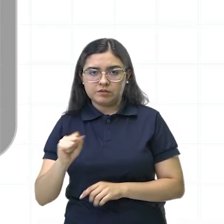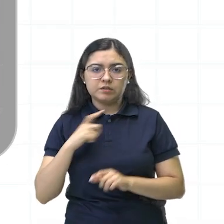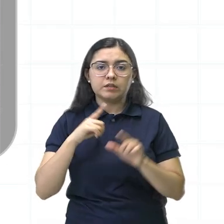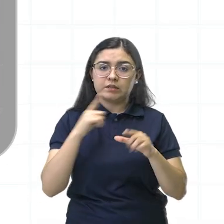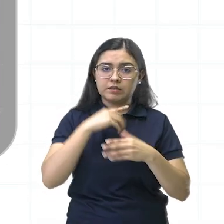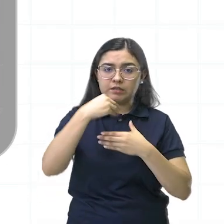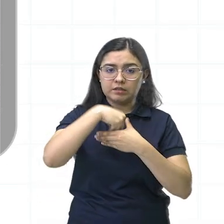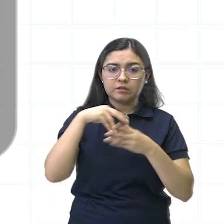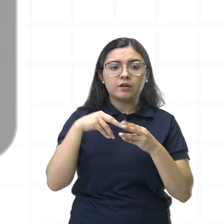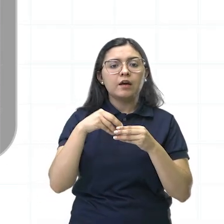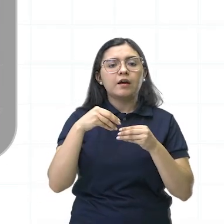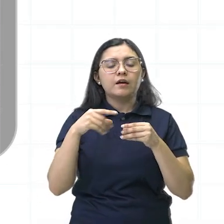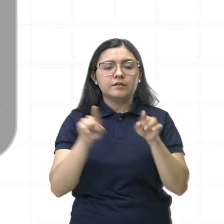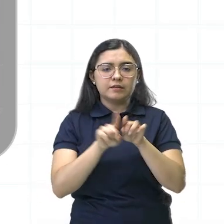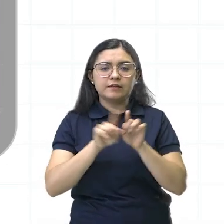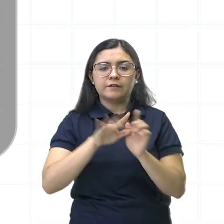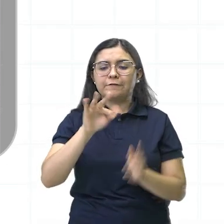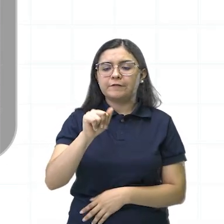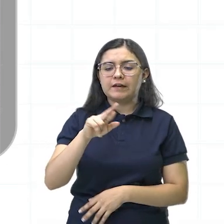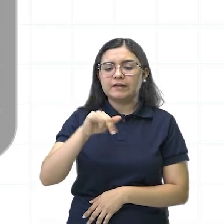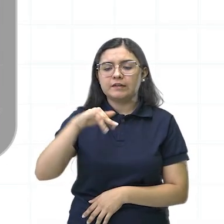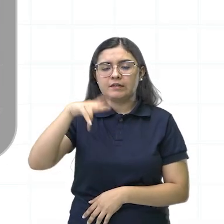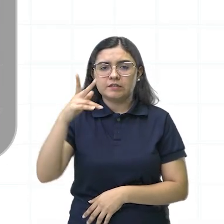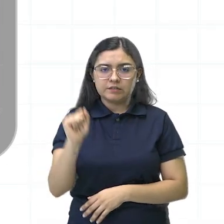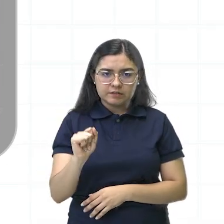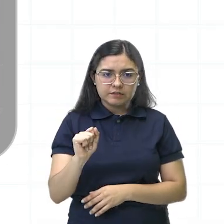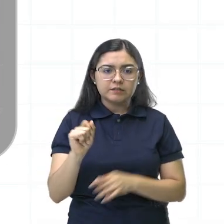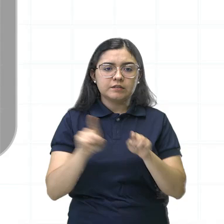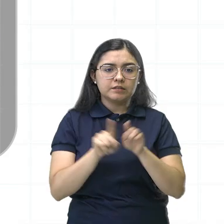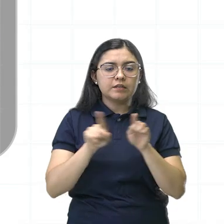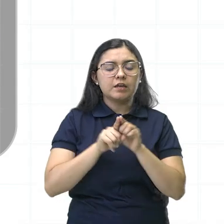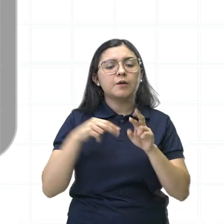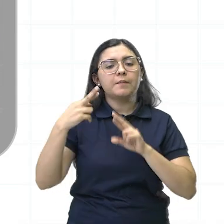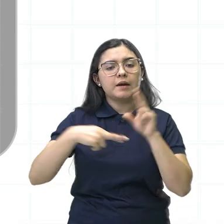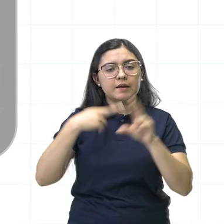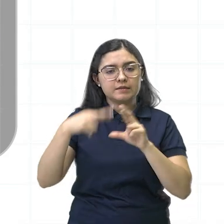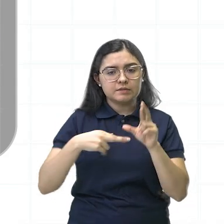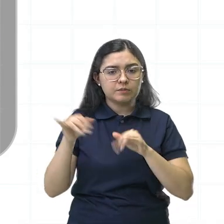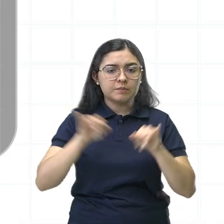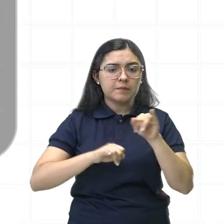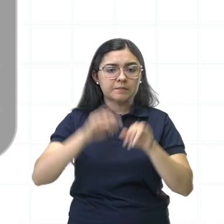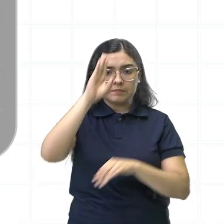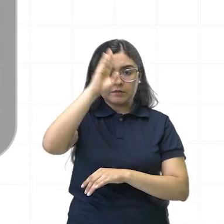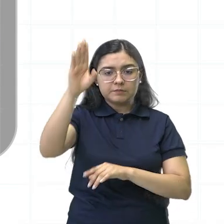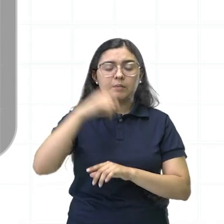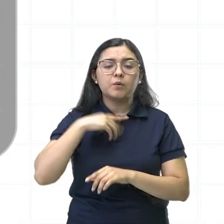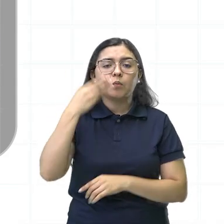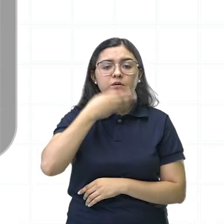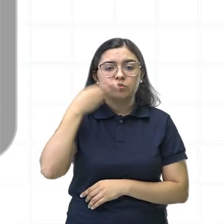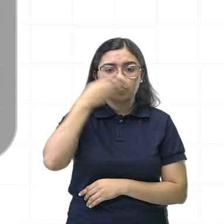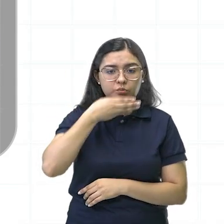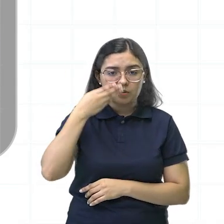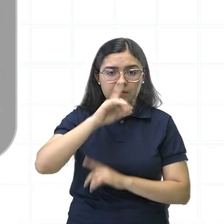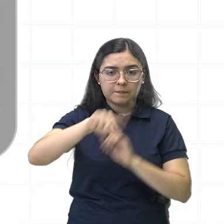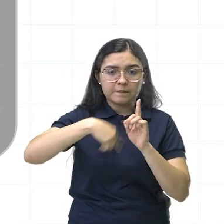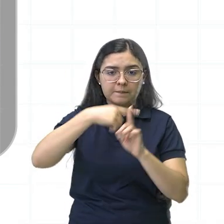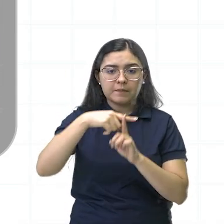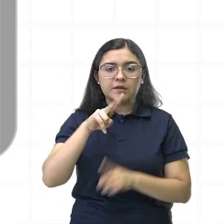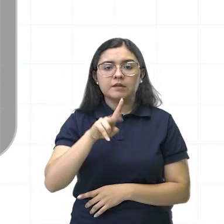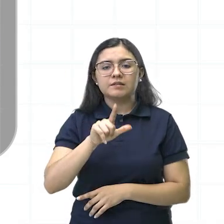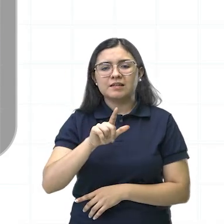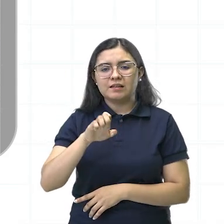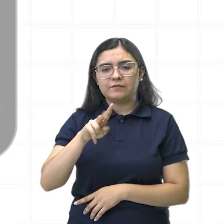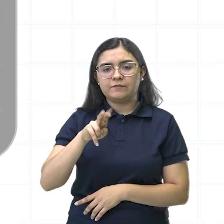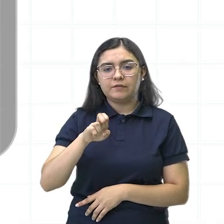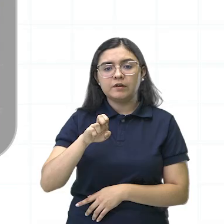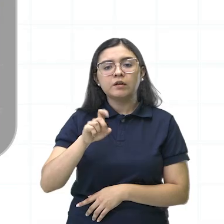farinha, né? Há uma reação que é chamada de reação química principal, onde o açúcar mais as